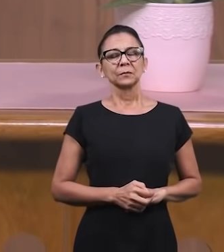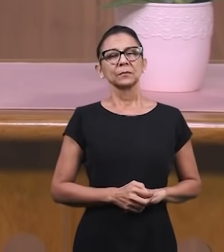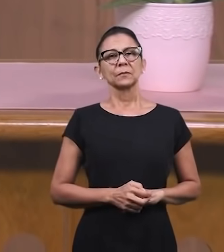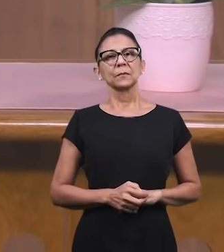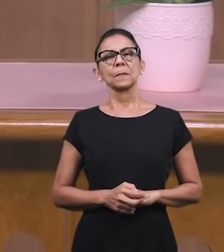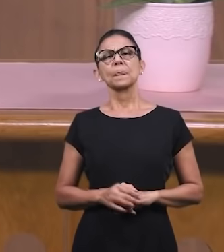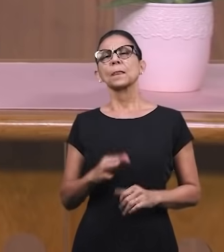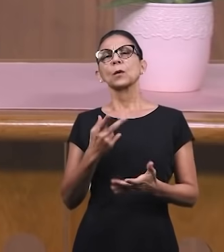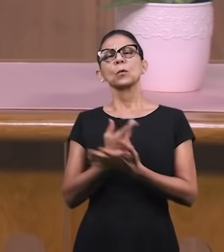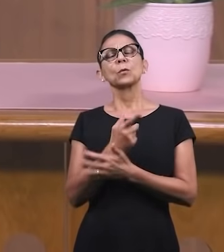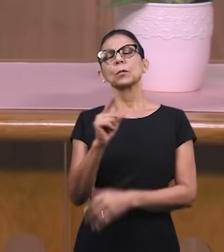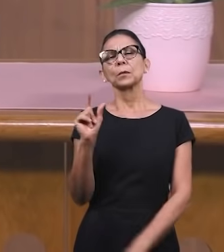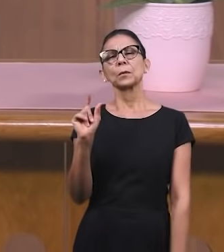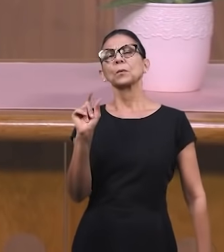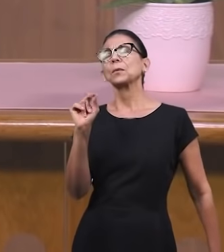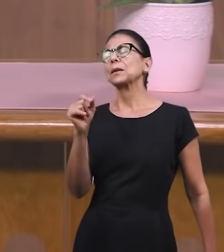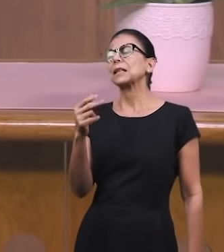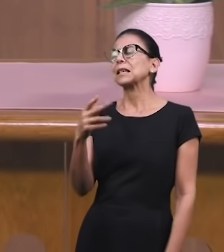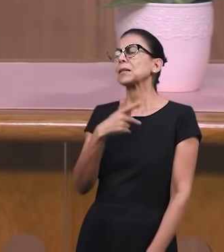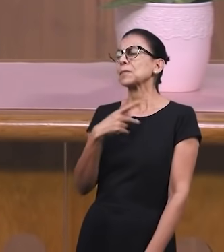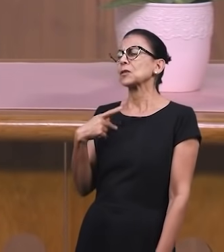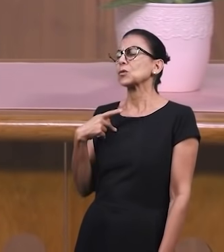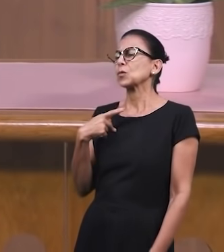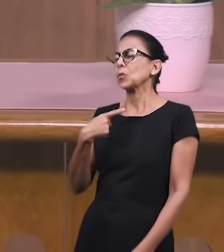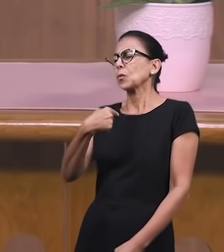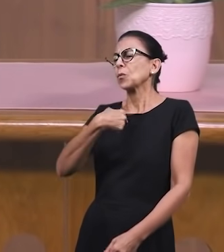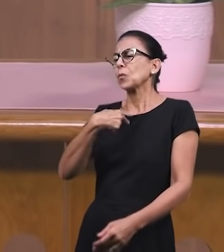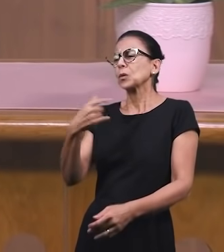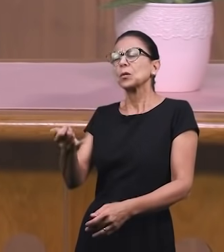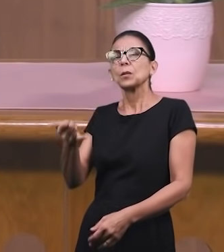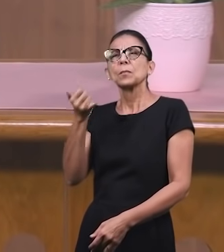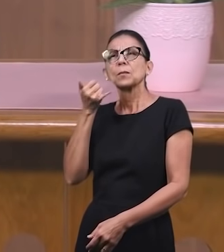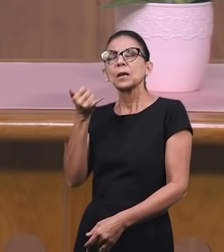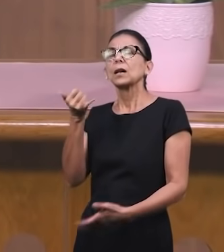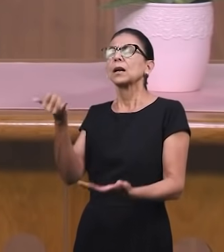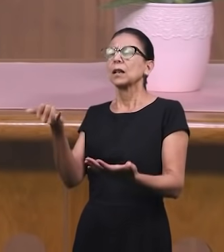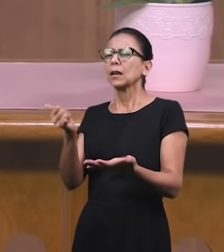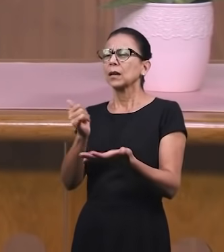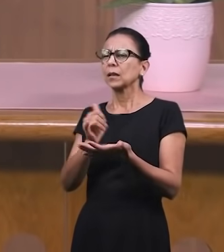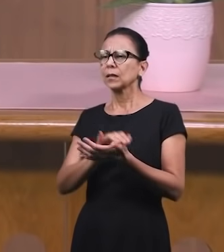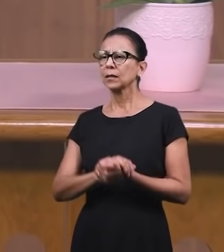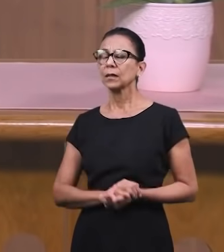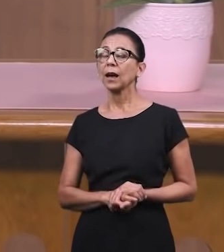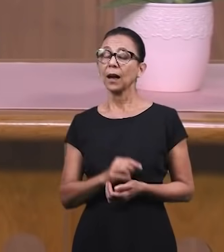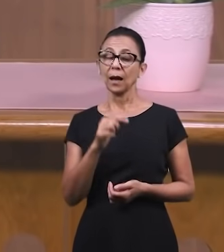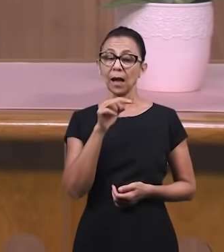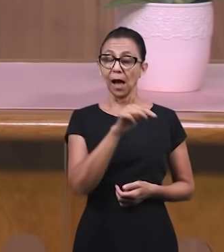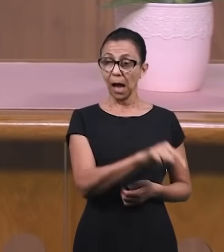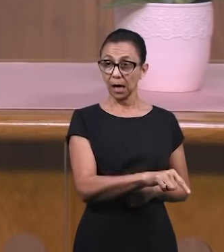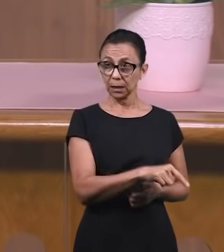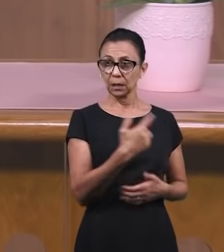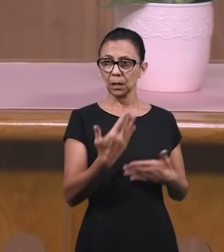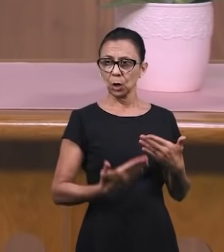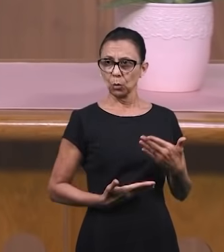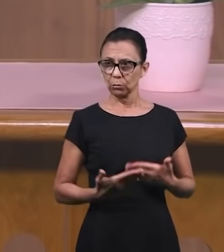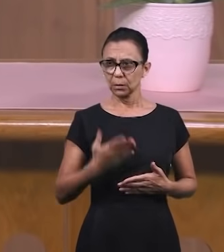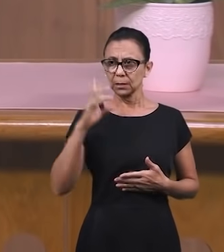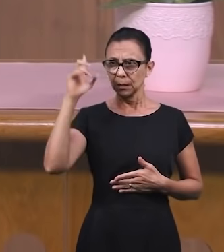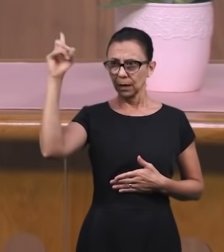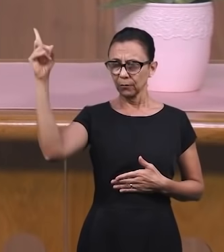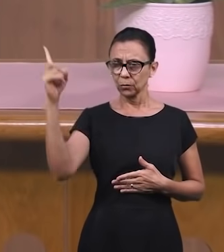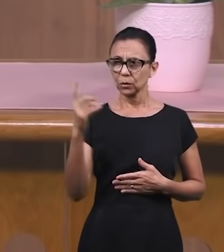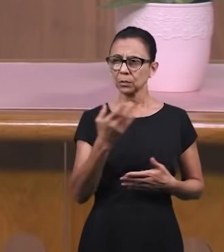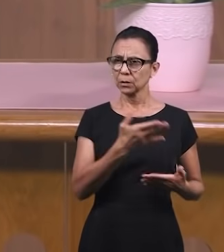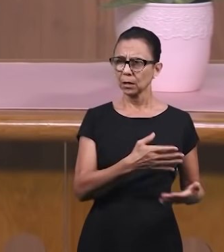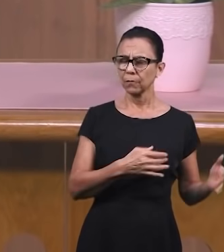ligação. E o que vai acontecer, pastor, quando eu ligar nesse número? O que vai acontecer é que um servo de Deus vai te atender do outro